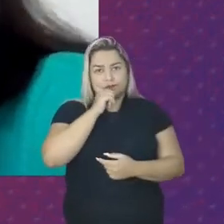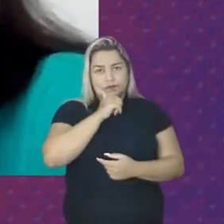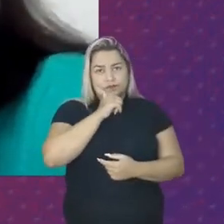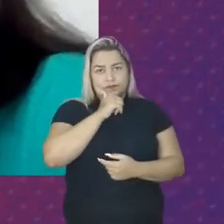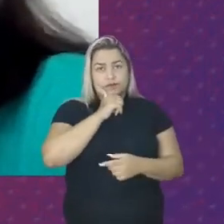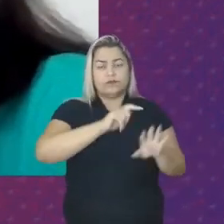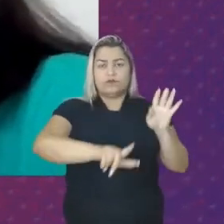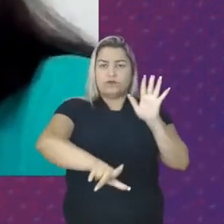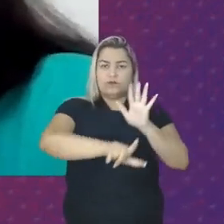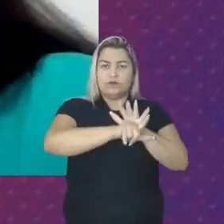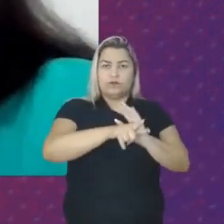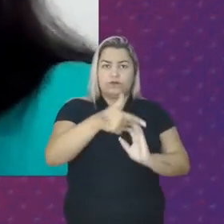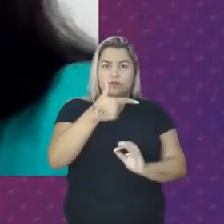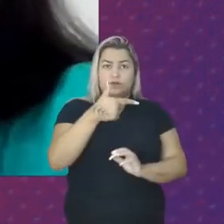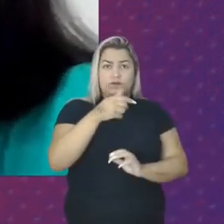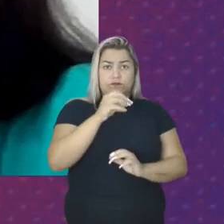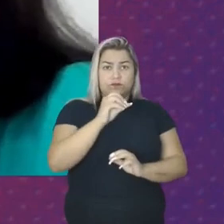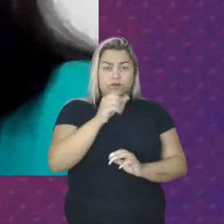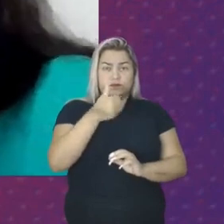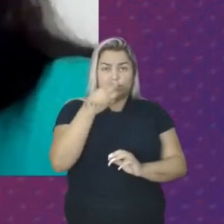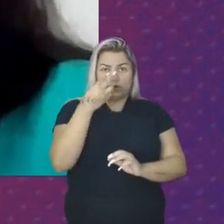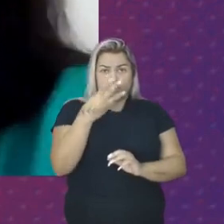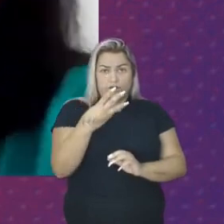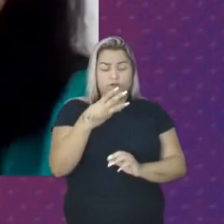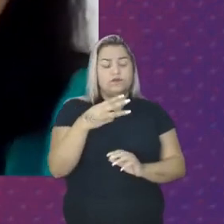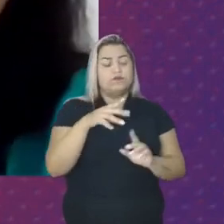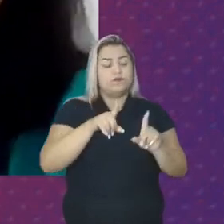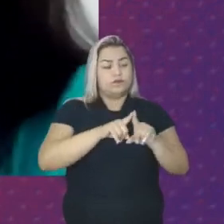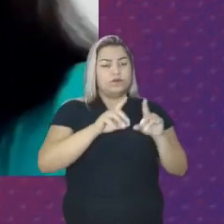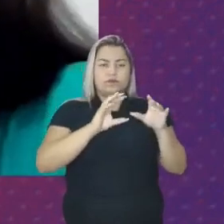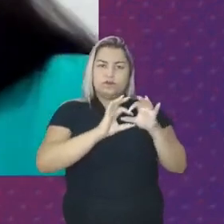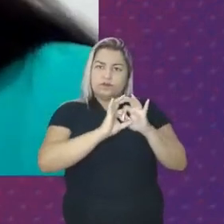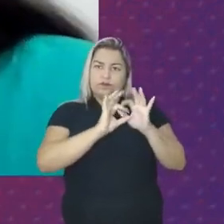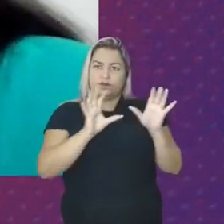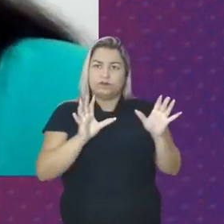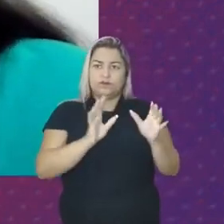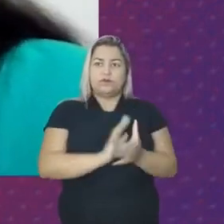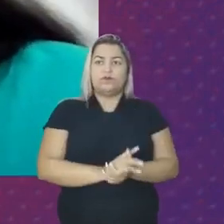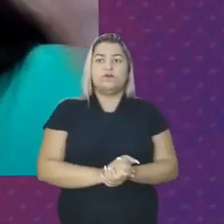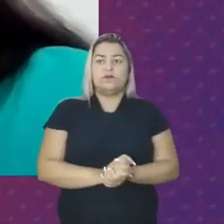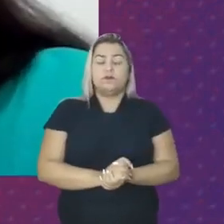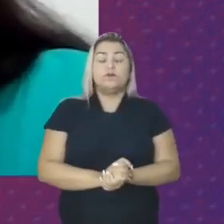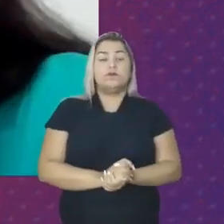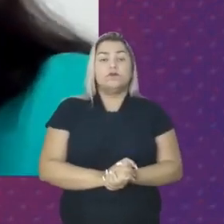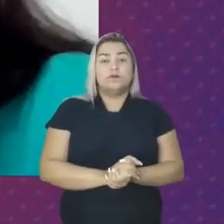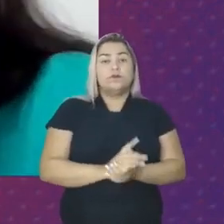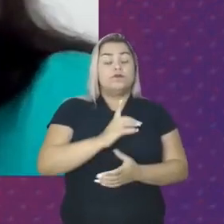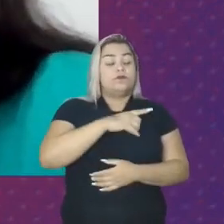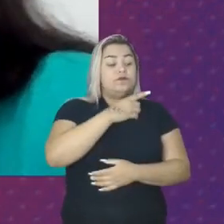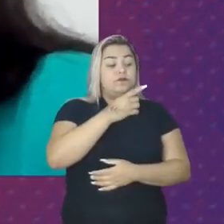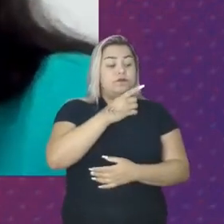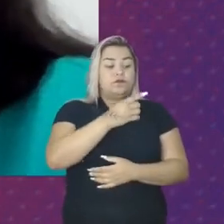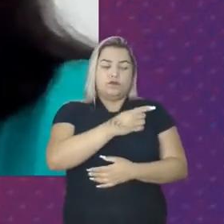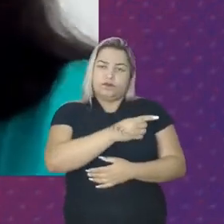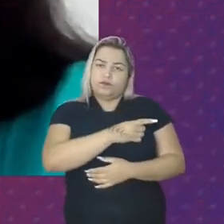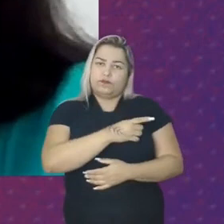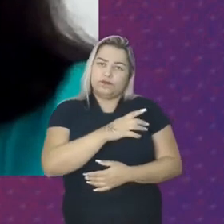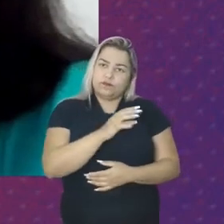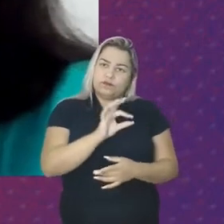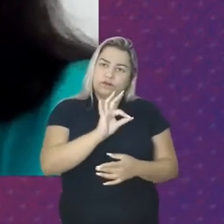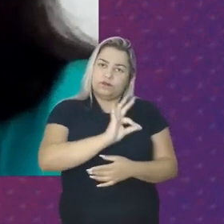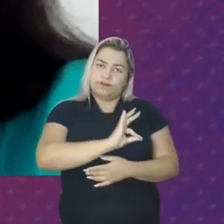essa lei de 2003 dava autorização às DEANs, né, e às delegacias de polícia civil,